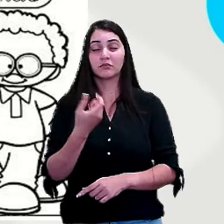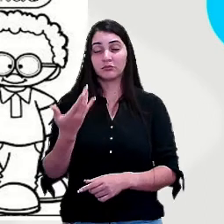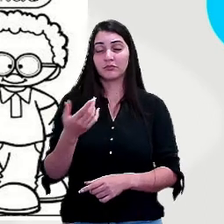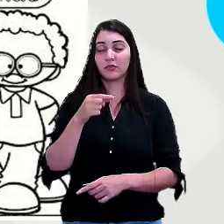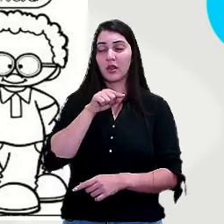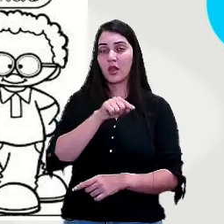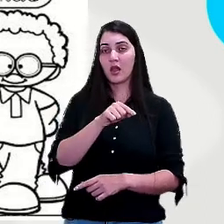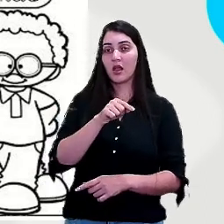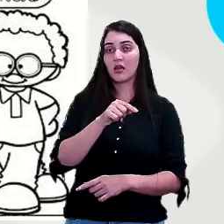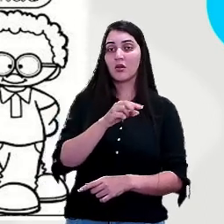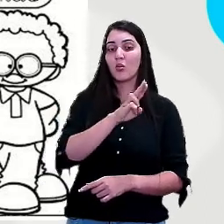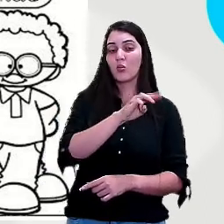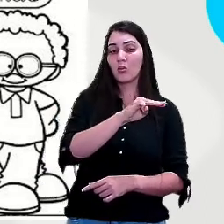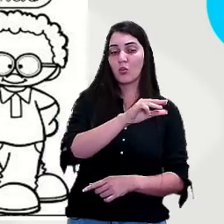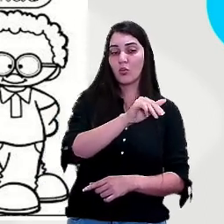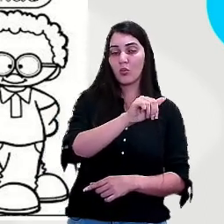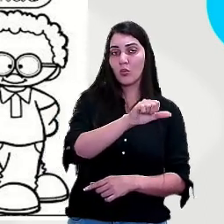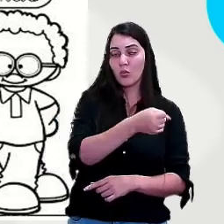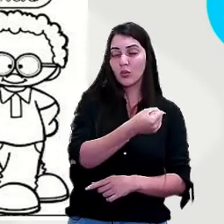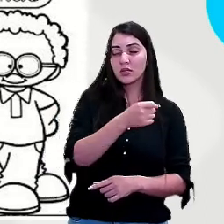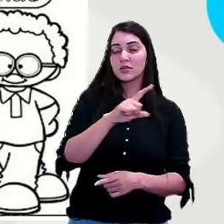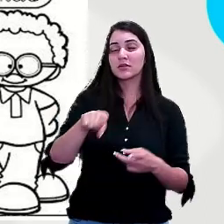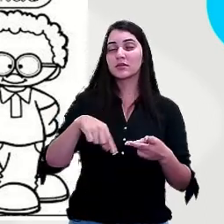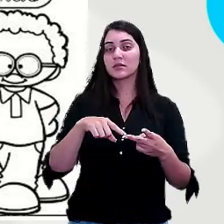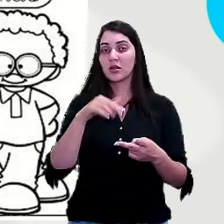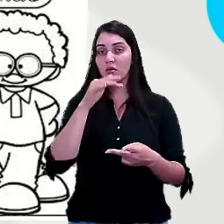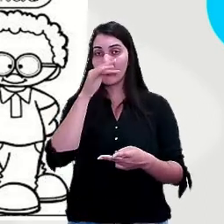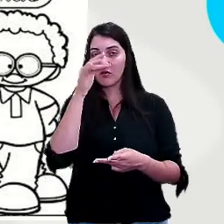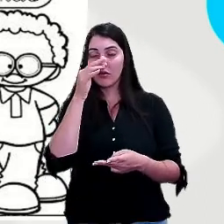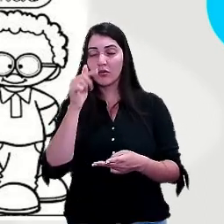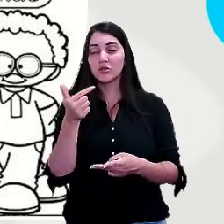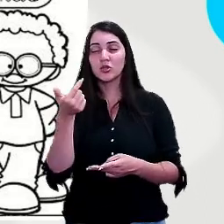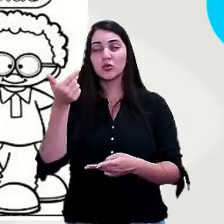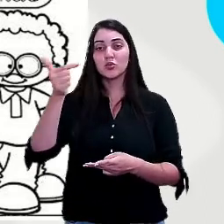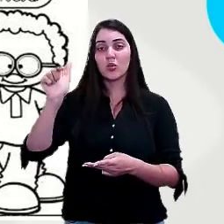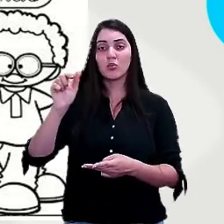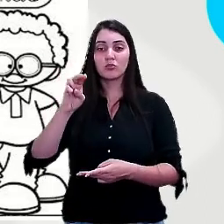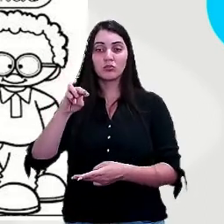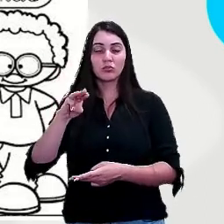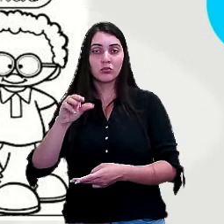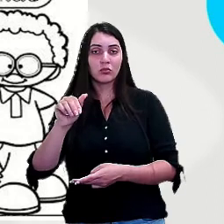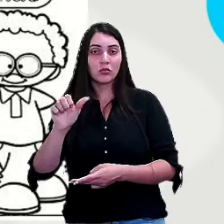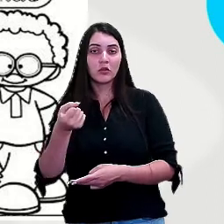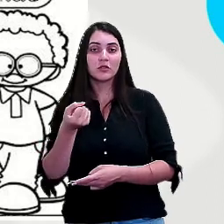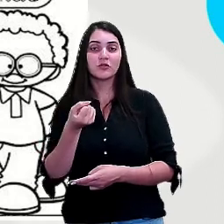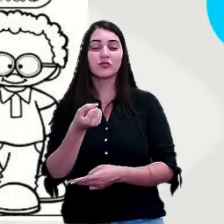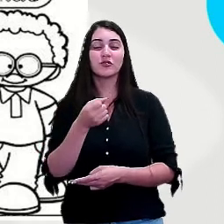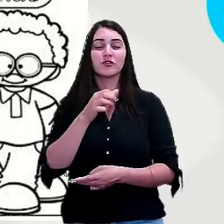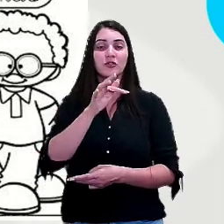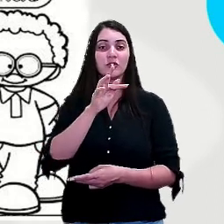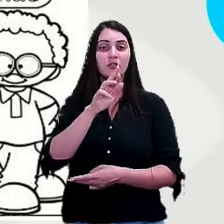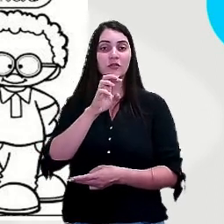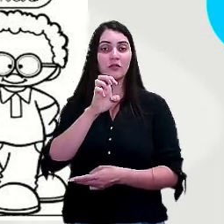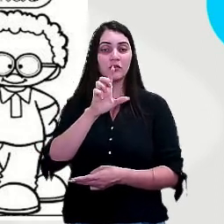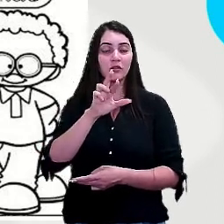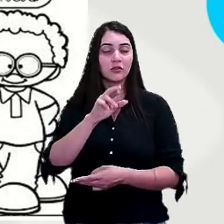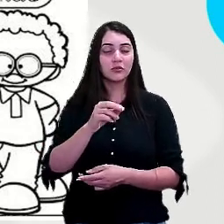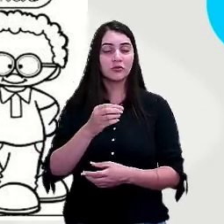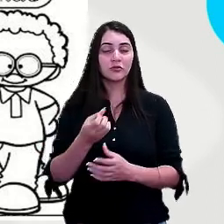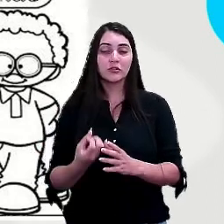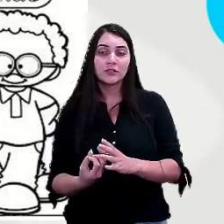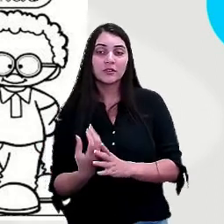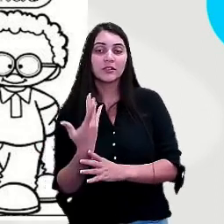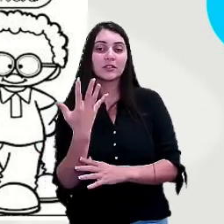e umas margaridas brotaram no jardim. Então, aí a gente fez a combinação